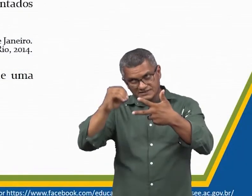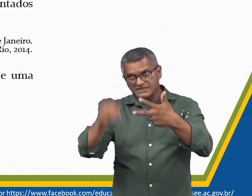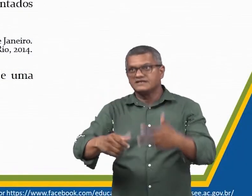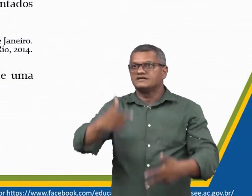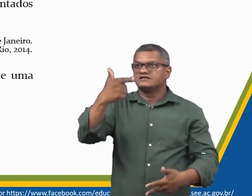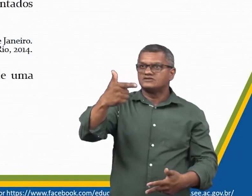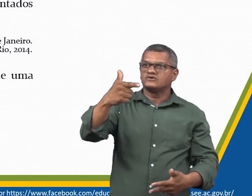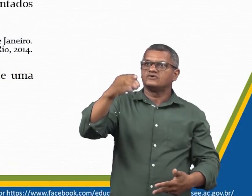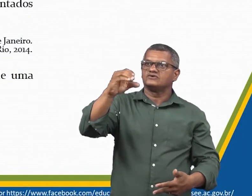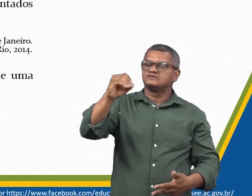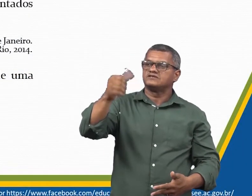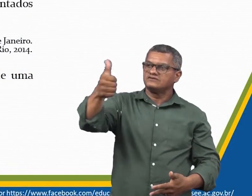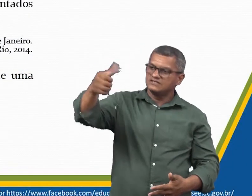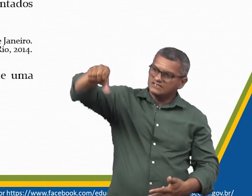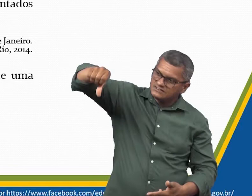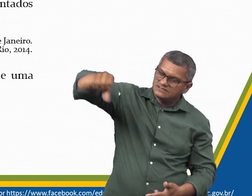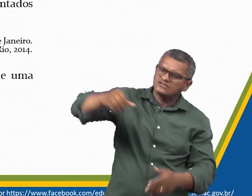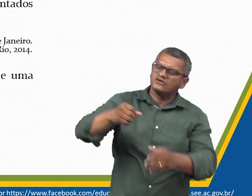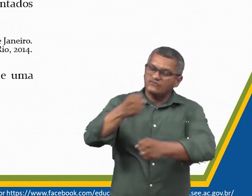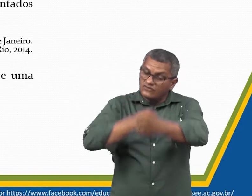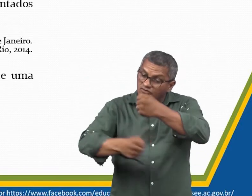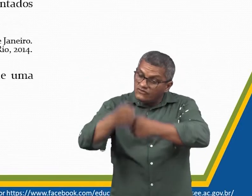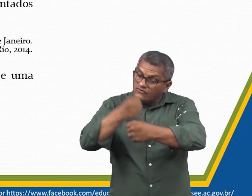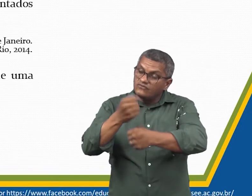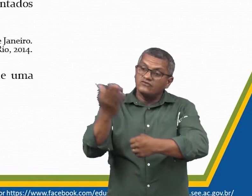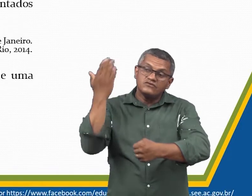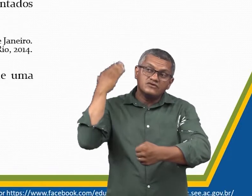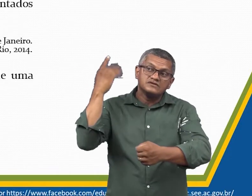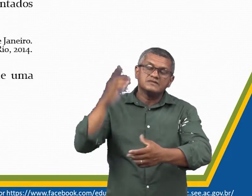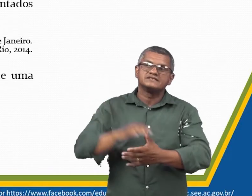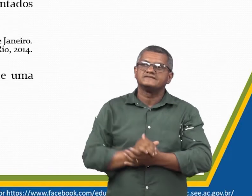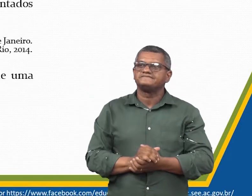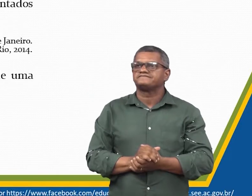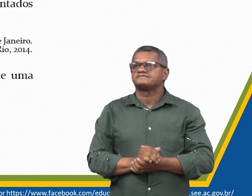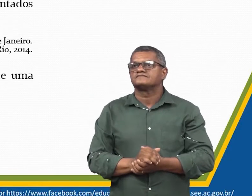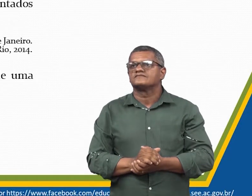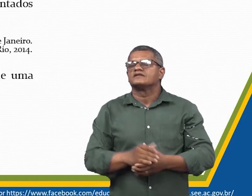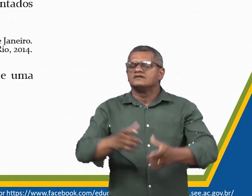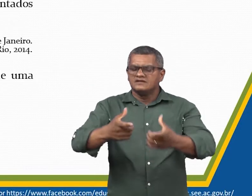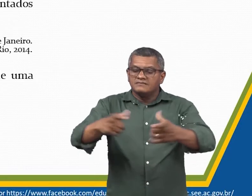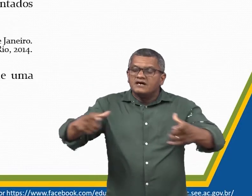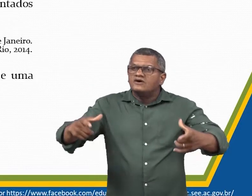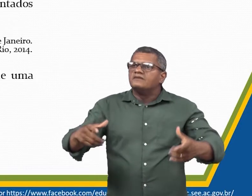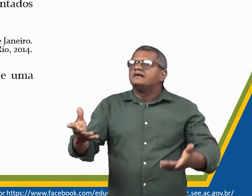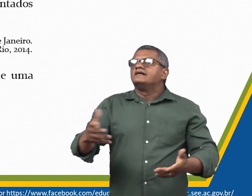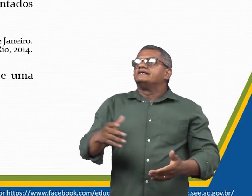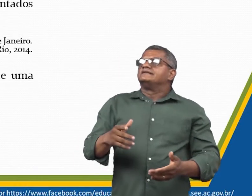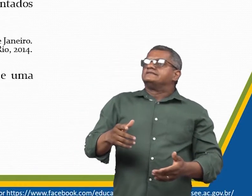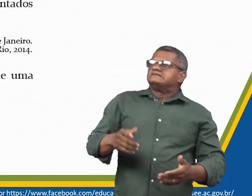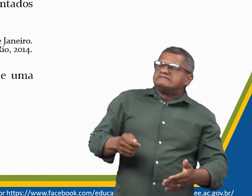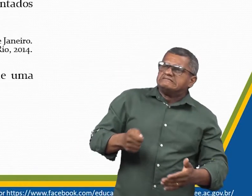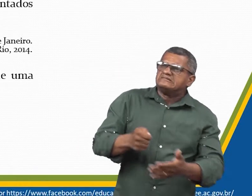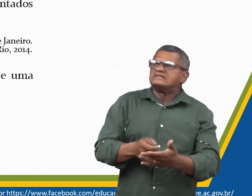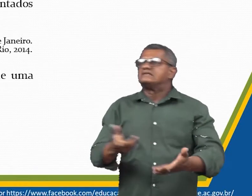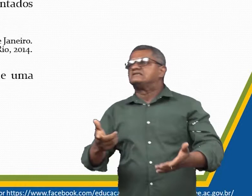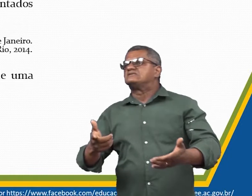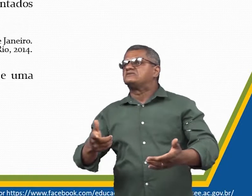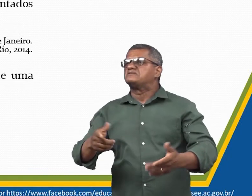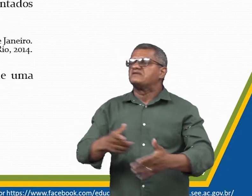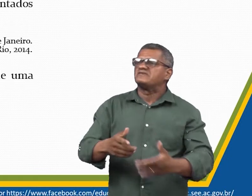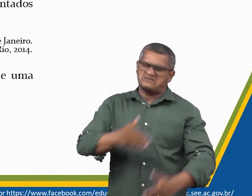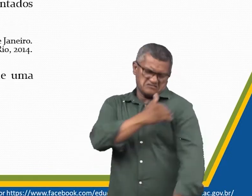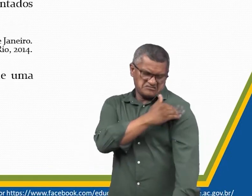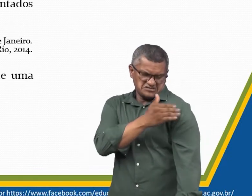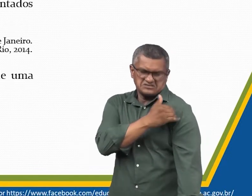Enem 2019. Né, bem recente, o ano passado. A maior parte das agressões